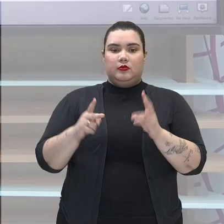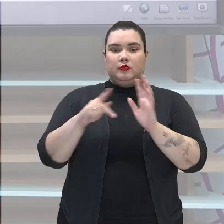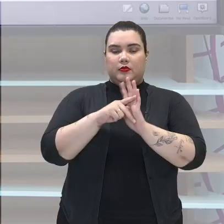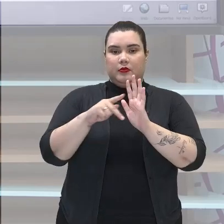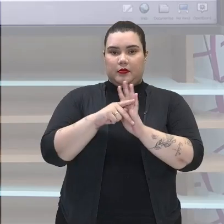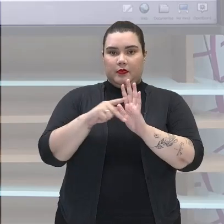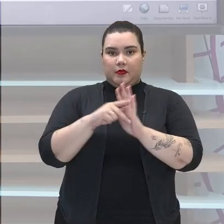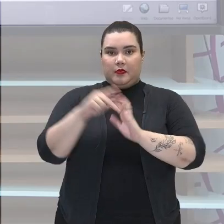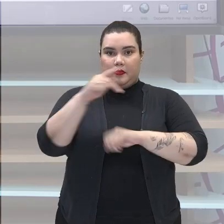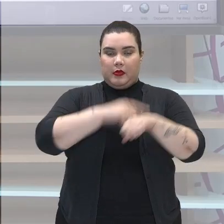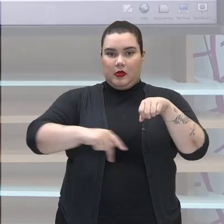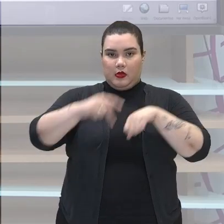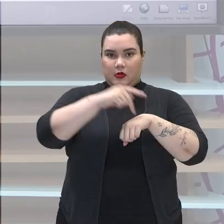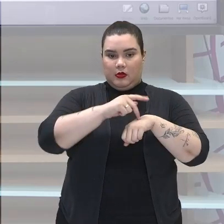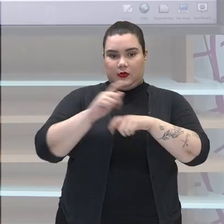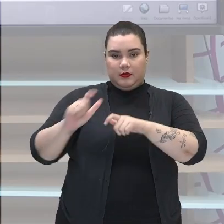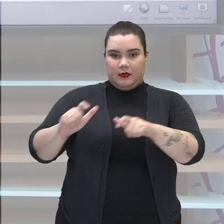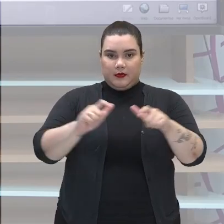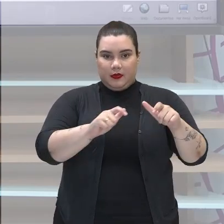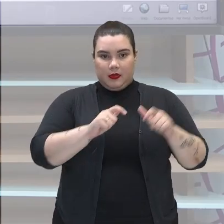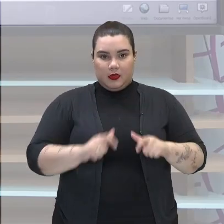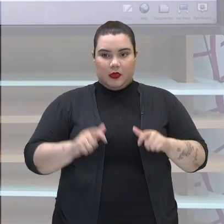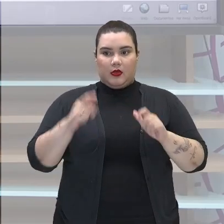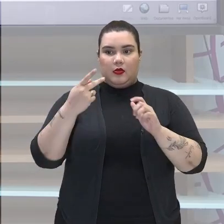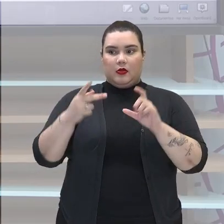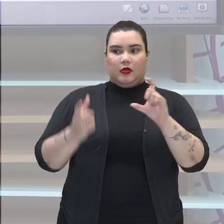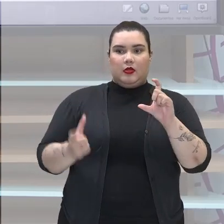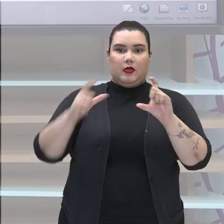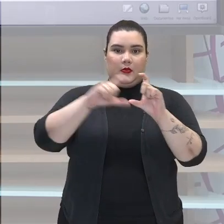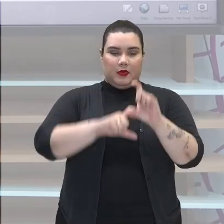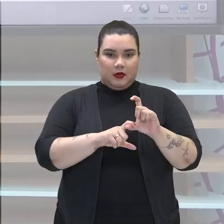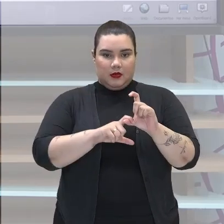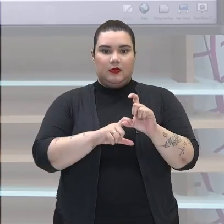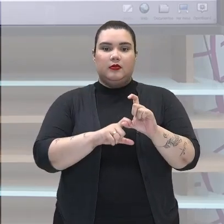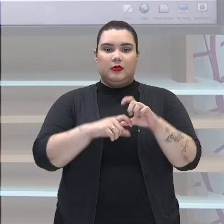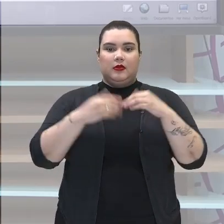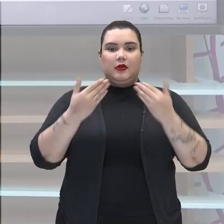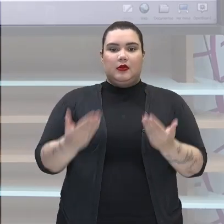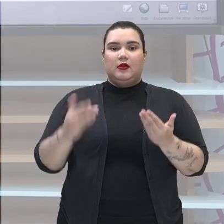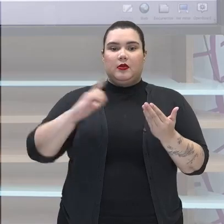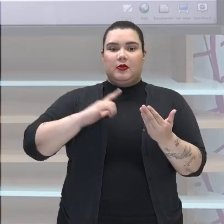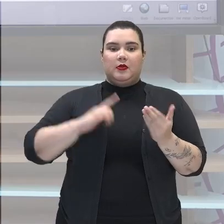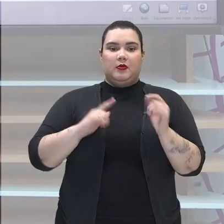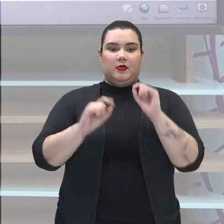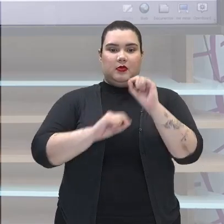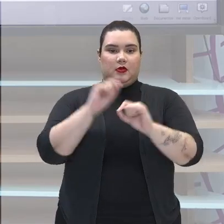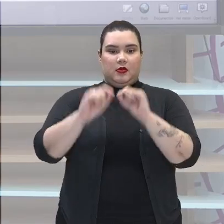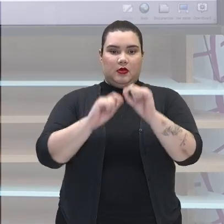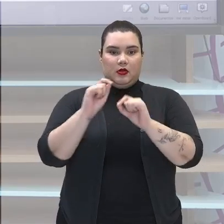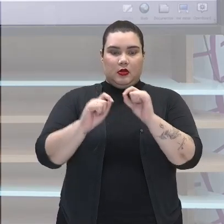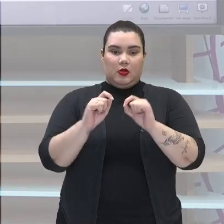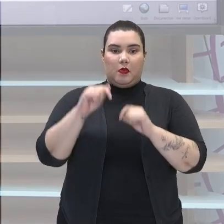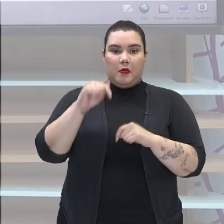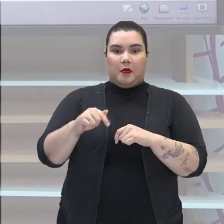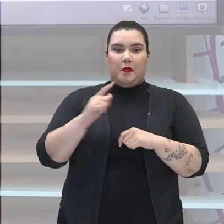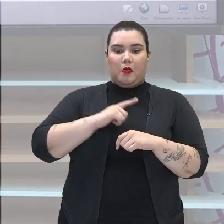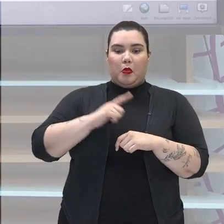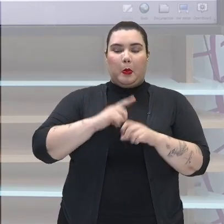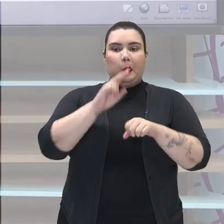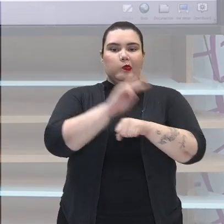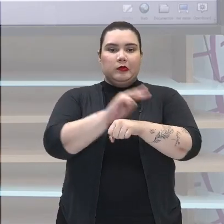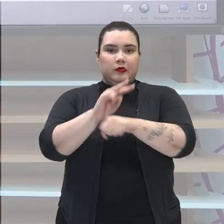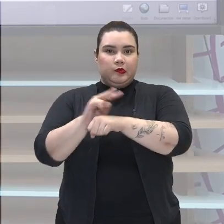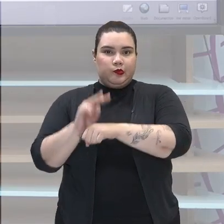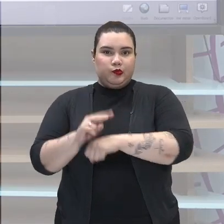todos aqueles países em sua dependência, tornando, né, como se ele fosse o grande protetor